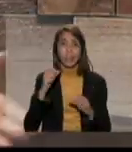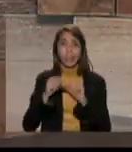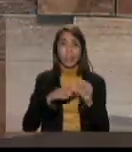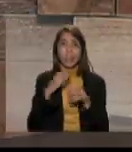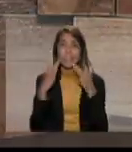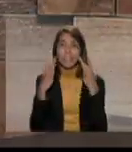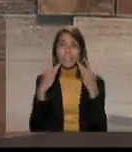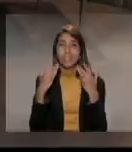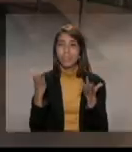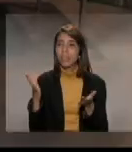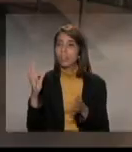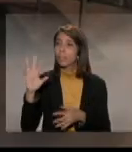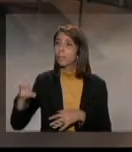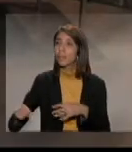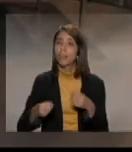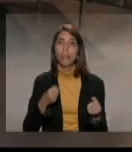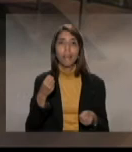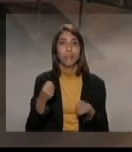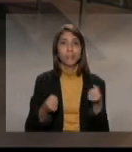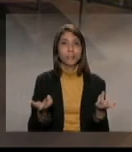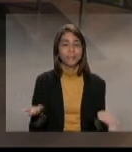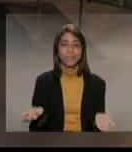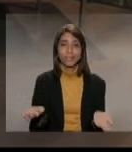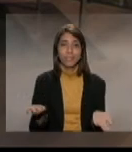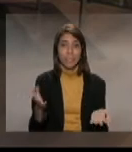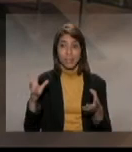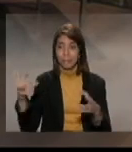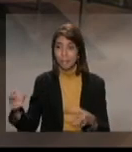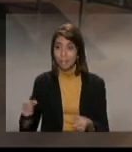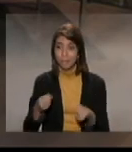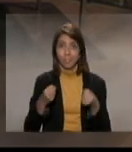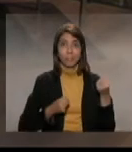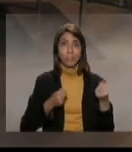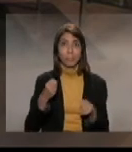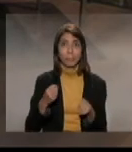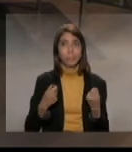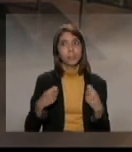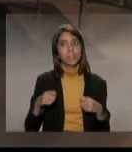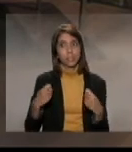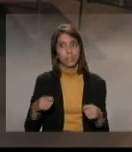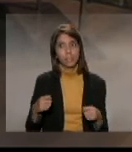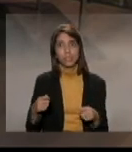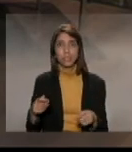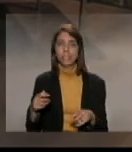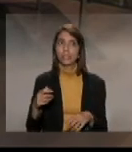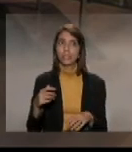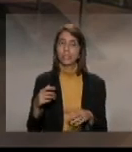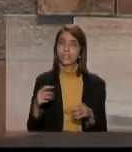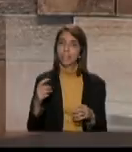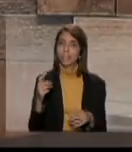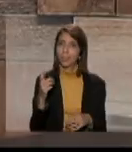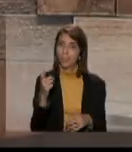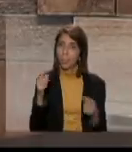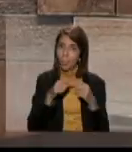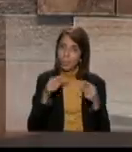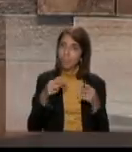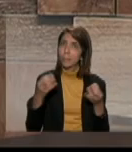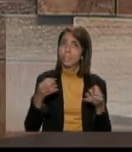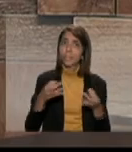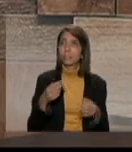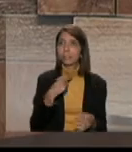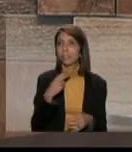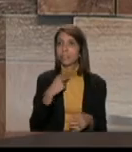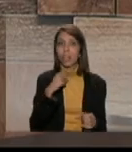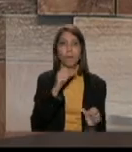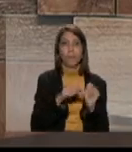sai daquela cena e vai pegar seu carro essa cena que sair vai pegar seu carro ela tem que trazer aquilo que acabou de acontecer